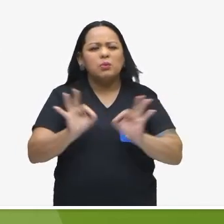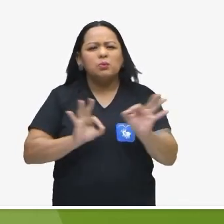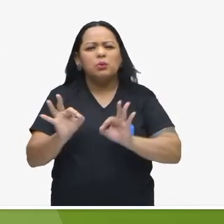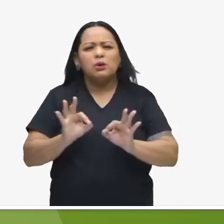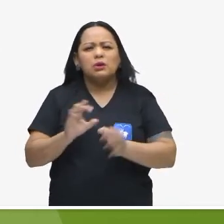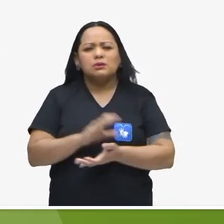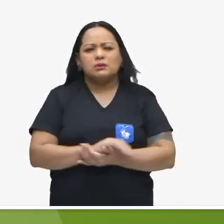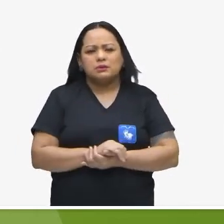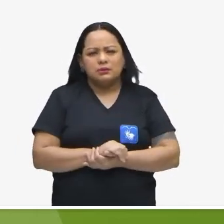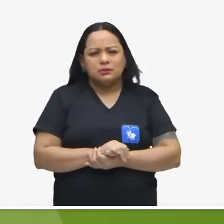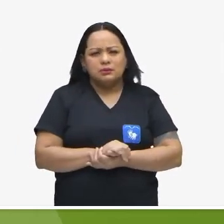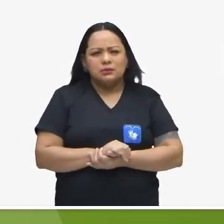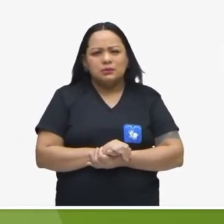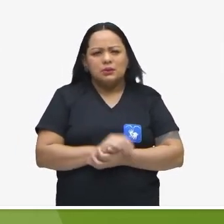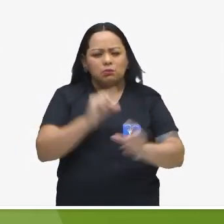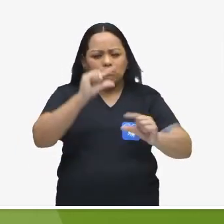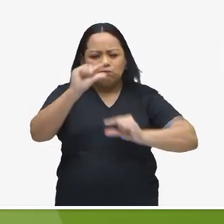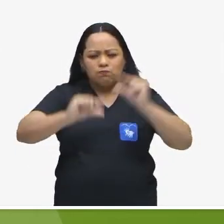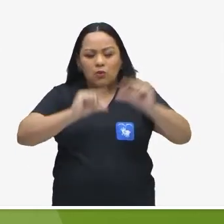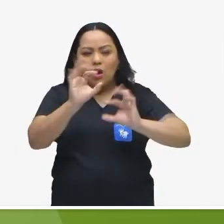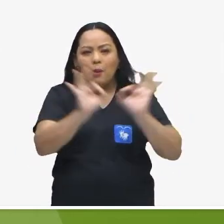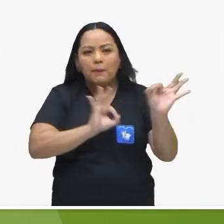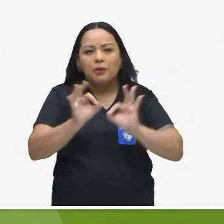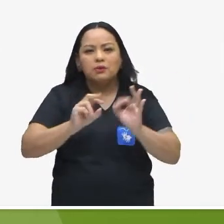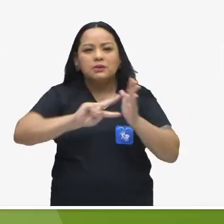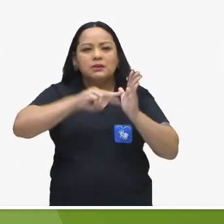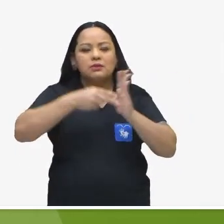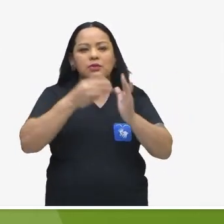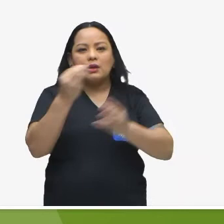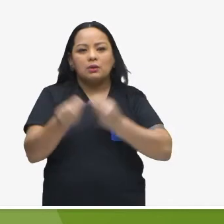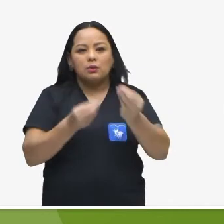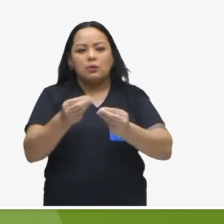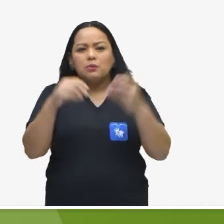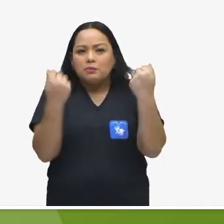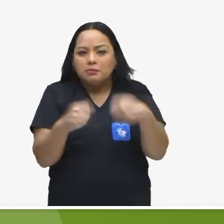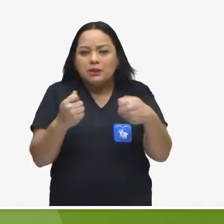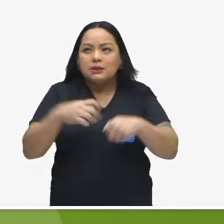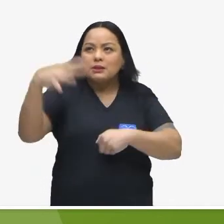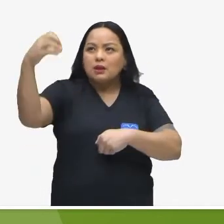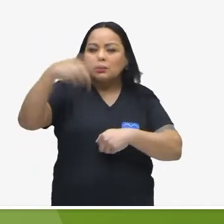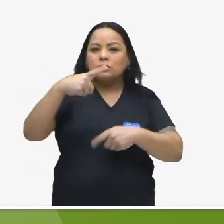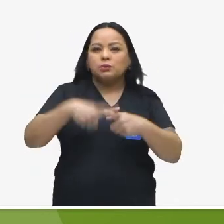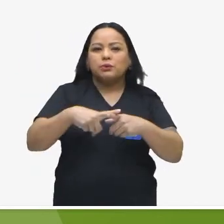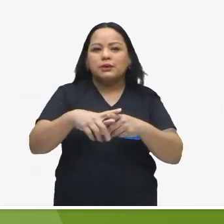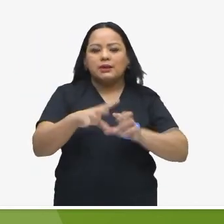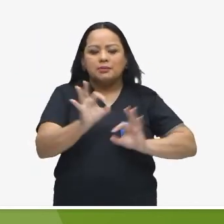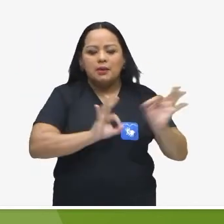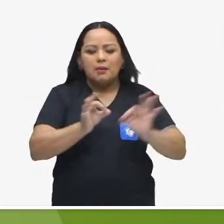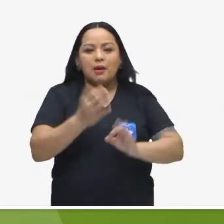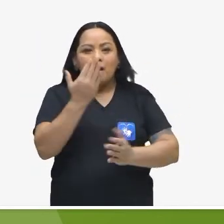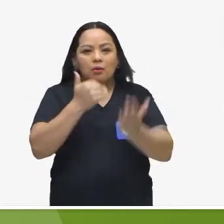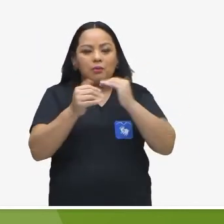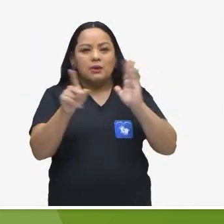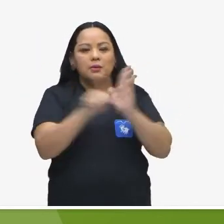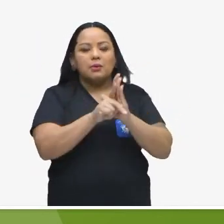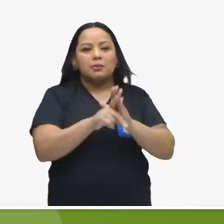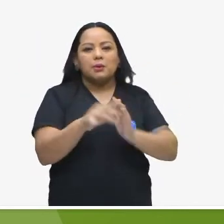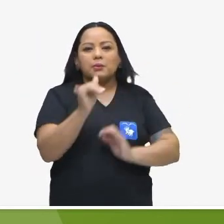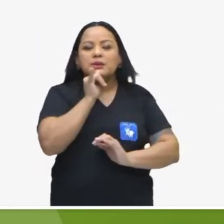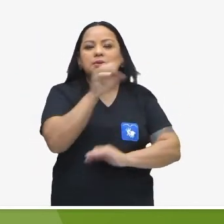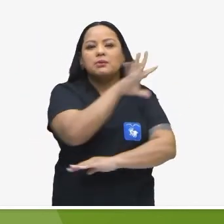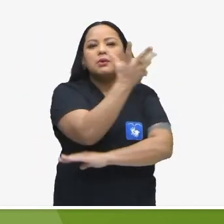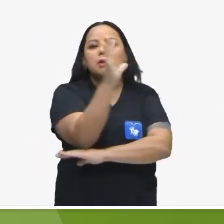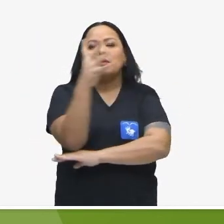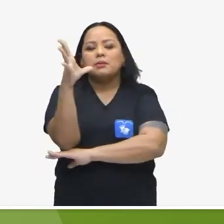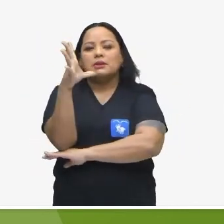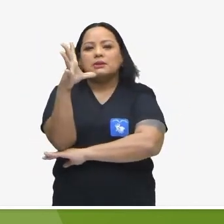organismos produtores? São organismos que dependem da luz para produzir o seu alimento, né? No caso da planta, que produz